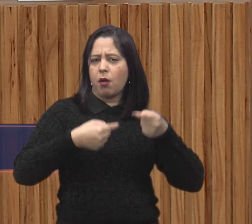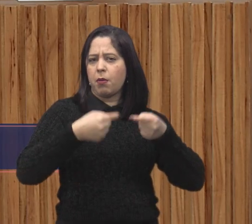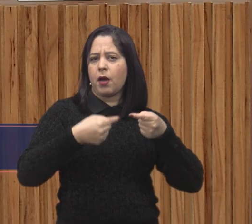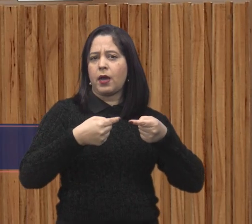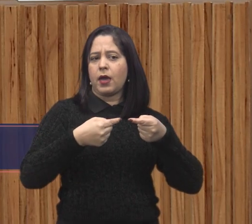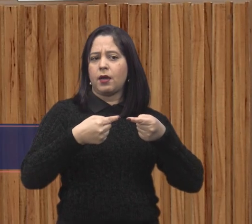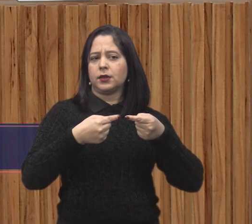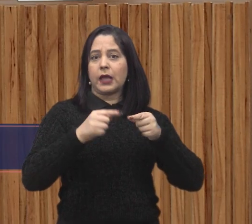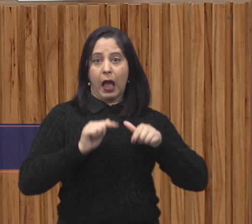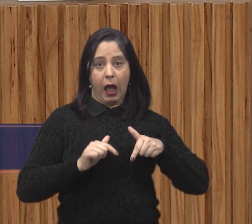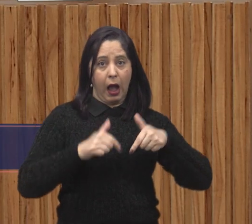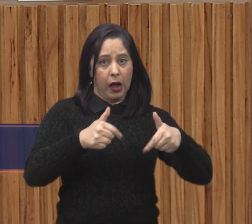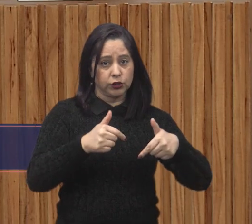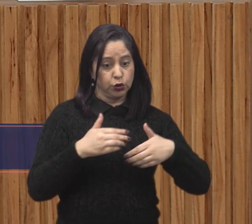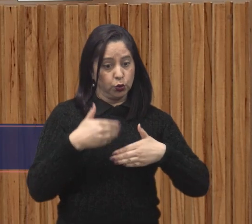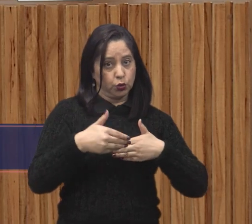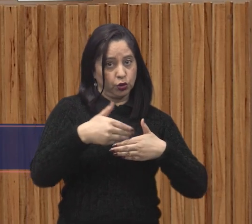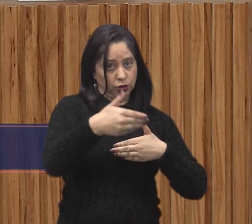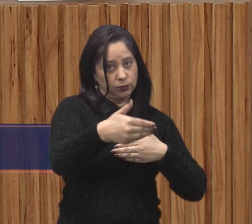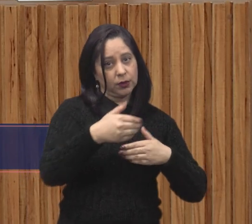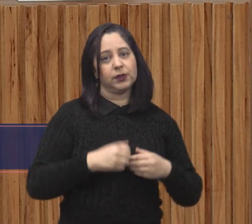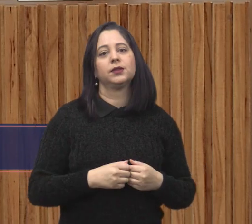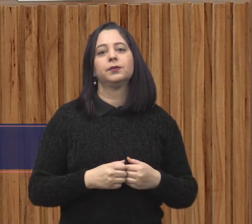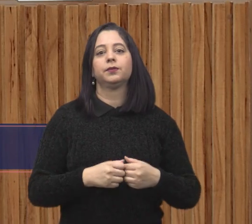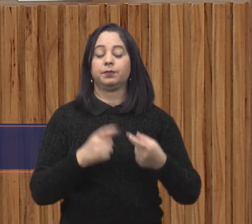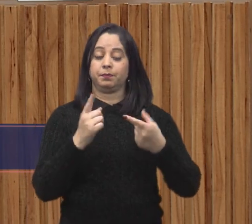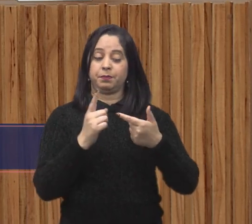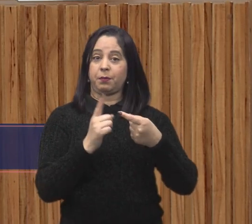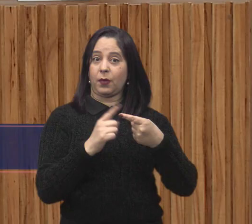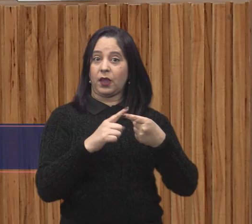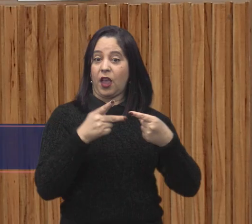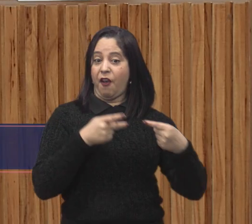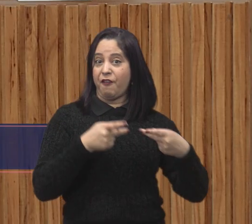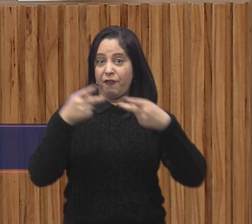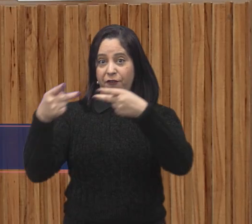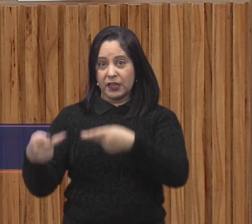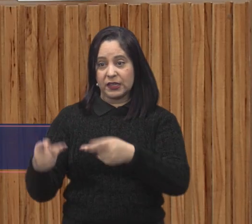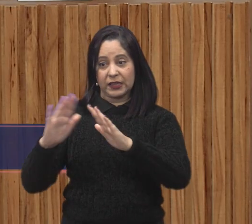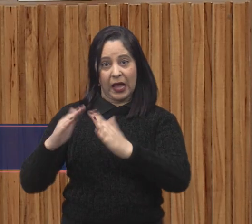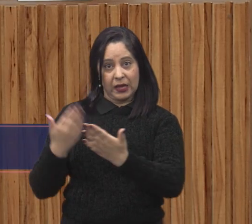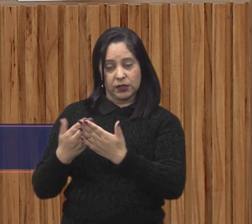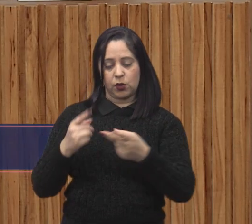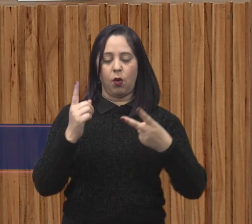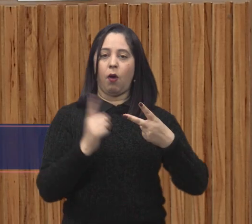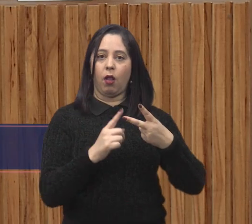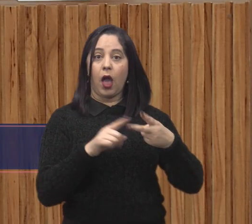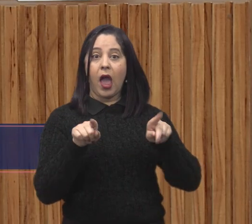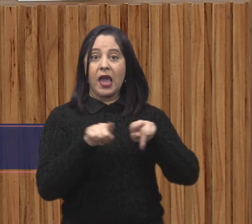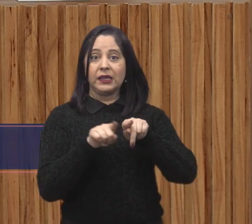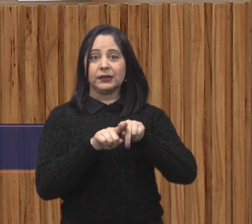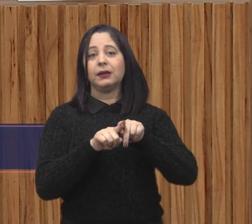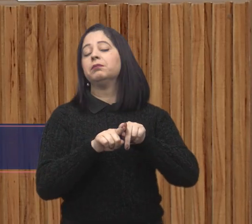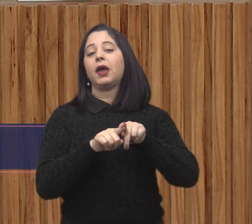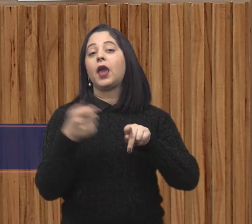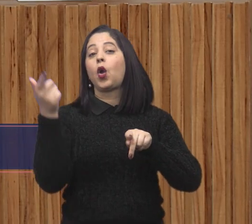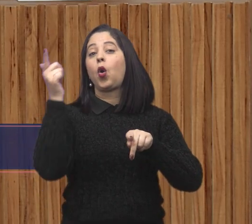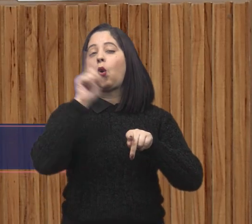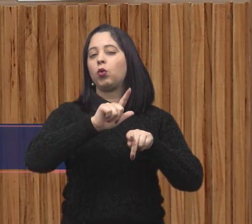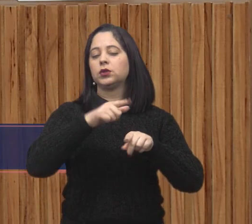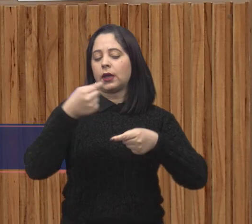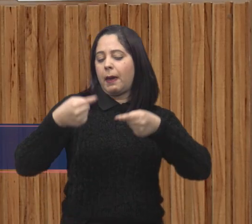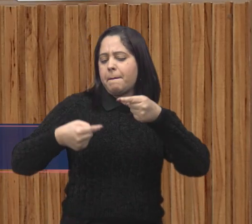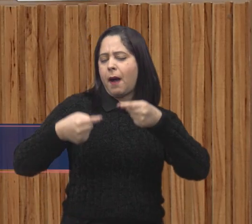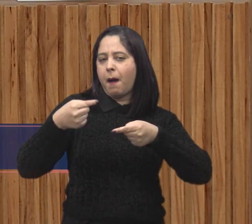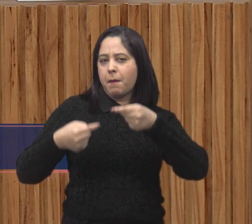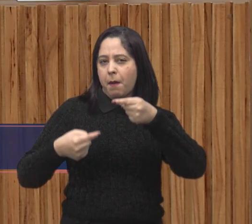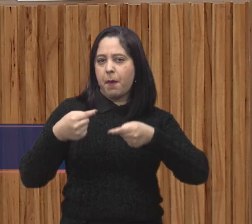discutir as próximas ações do grupo. Entre elas, visitas a escolas e a possibilidade da realização